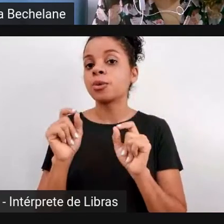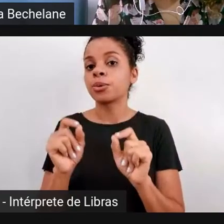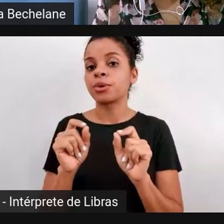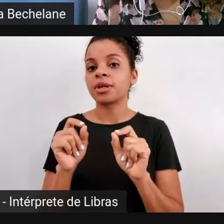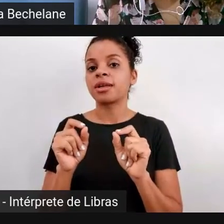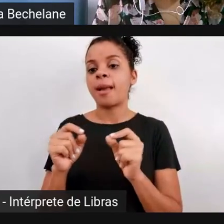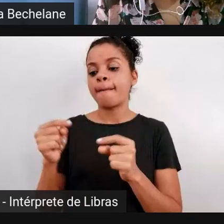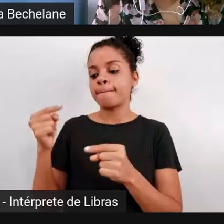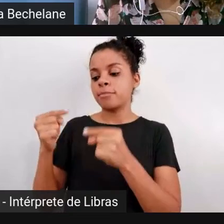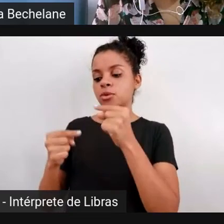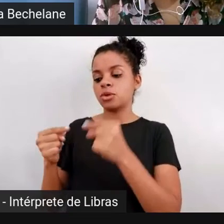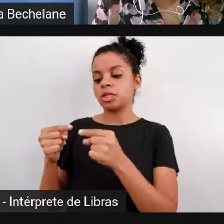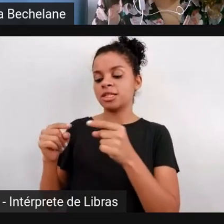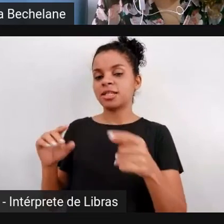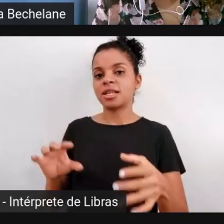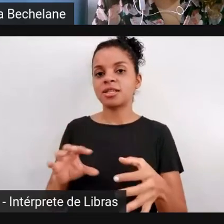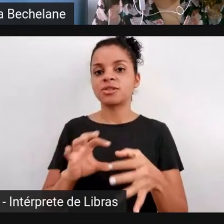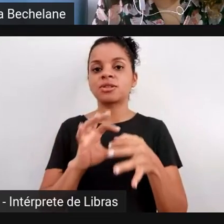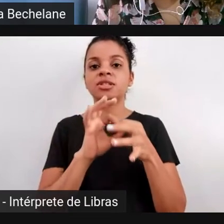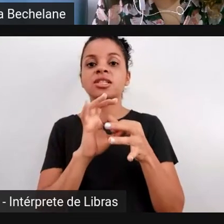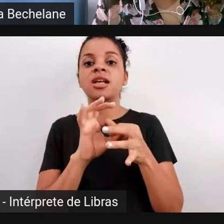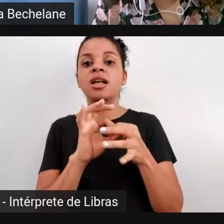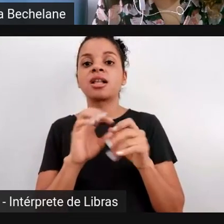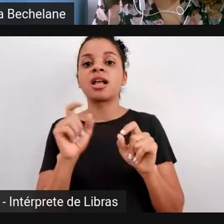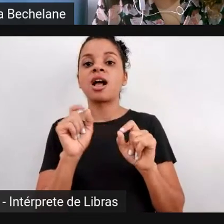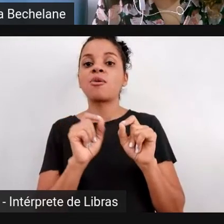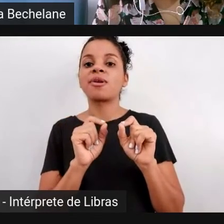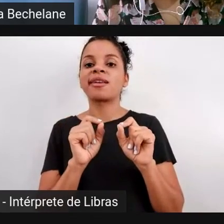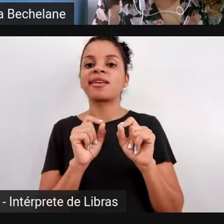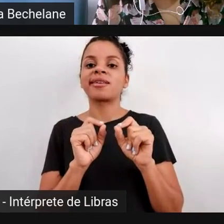ao descrédito das instituições, né?